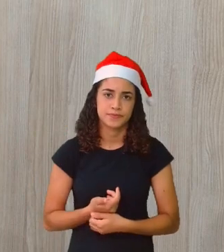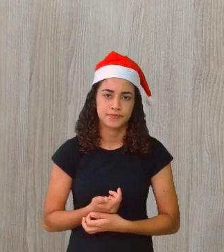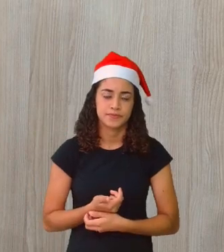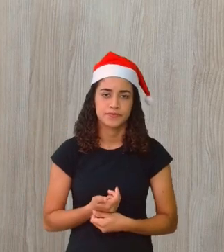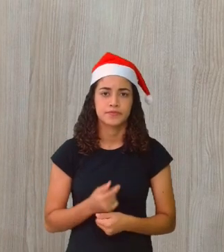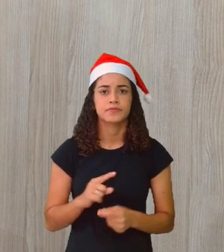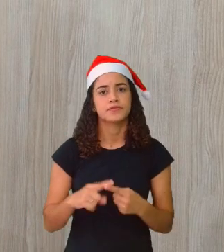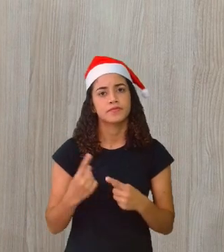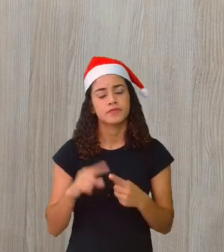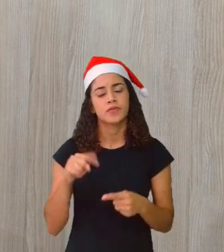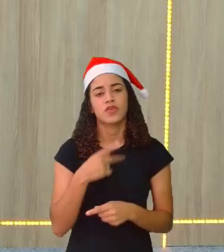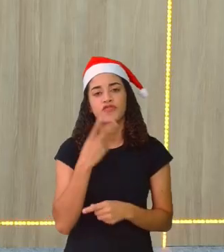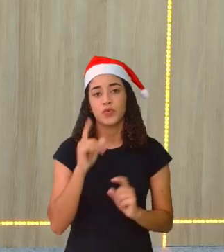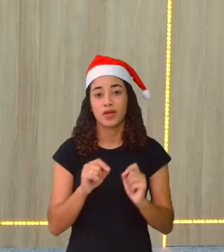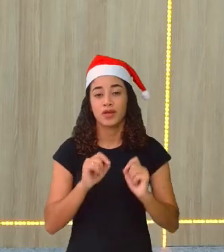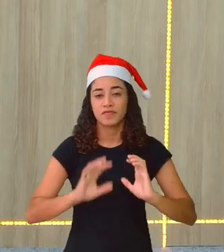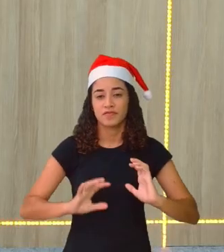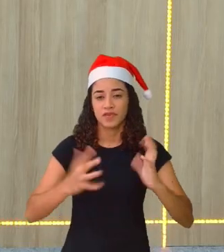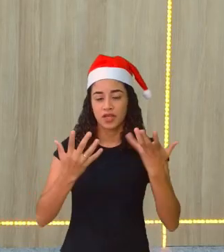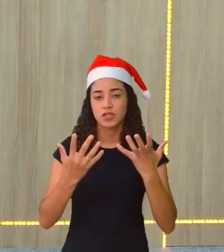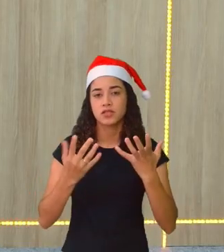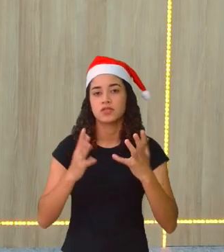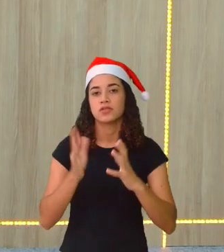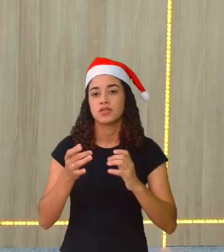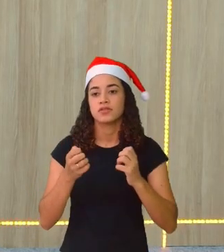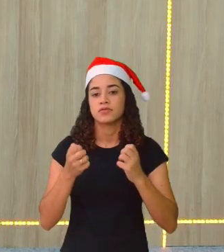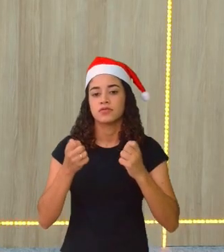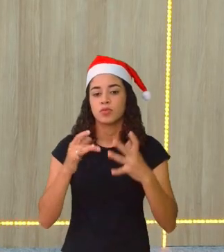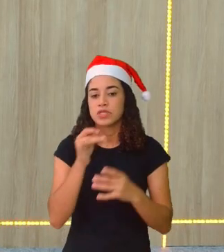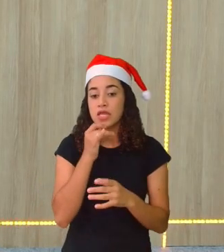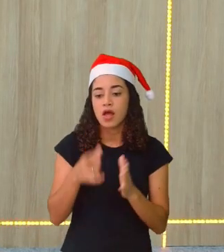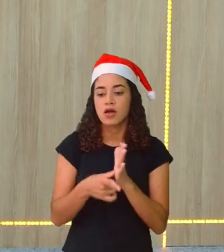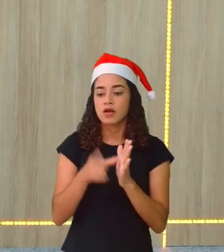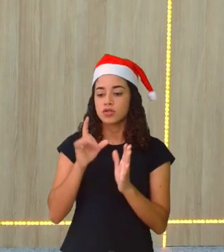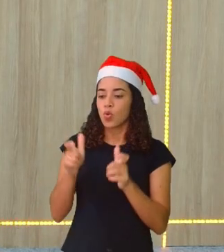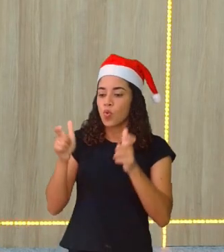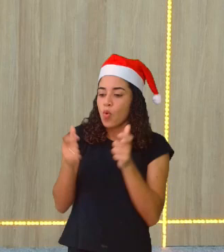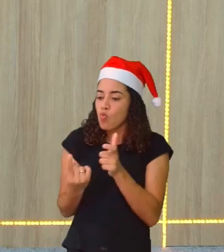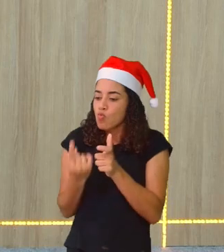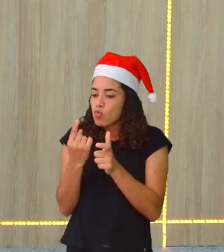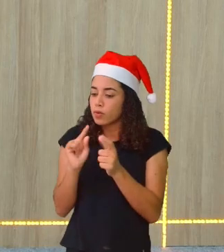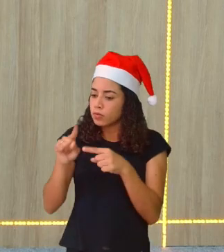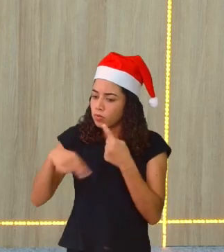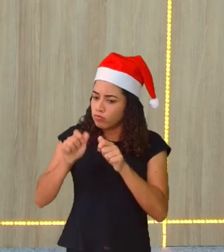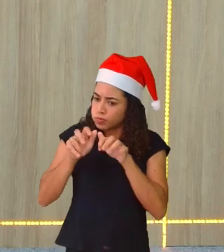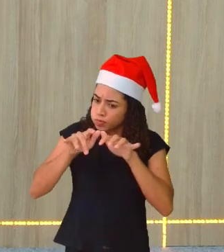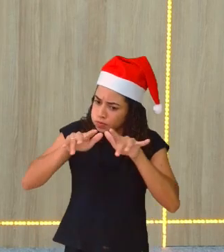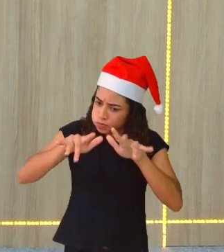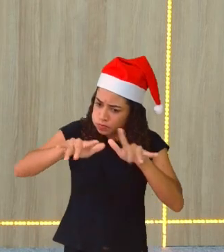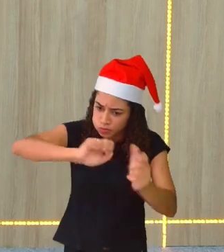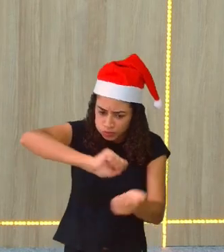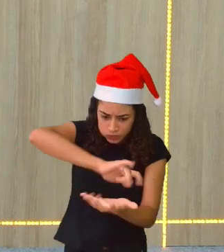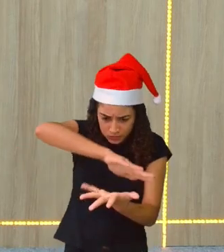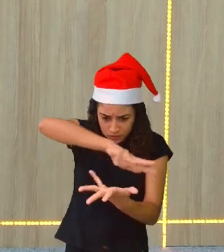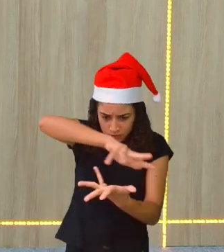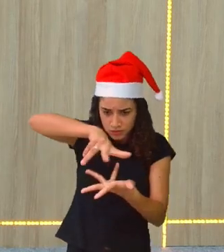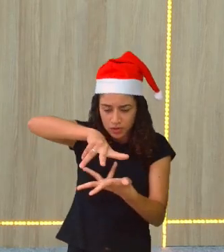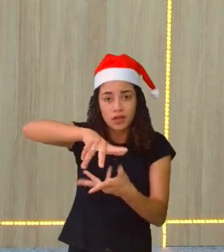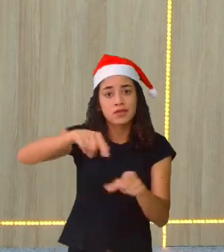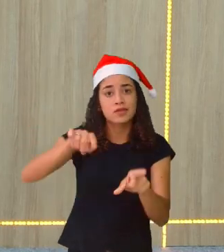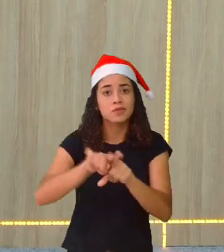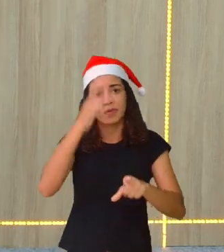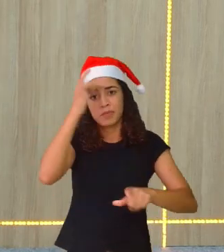gente disse, a festa ela foi sendo cada vez mais globalizada, né, e comemorada inclusive por não cristãos,